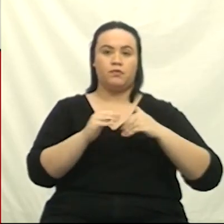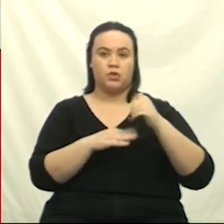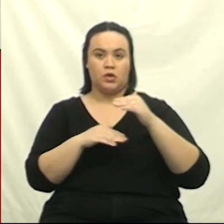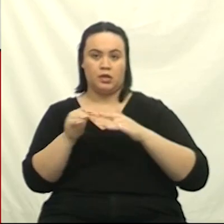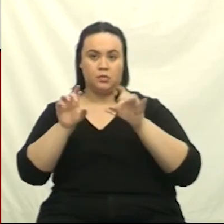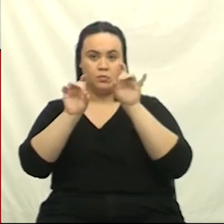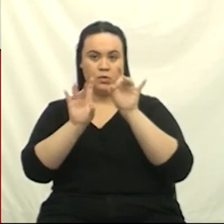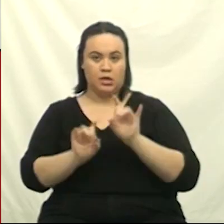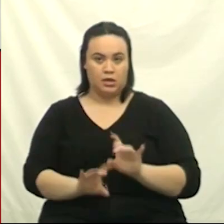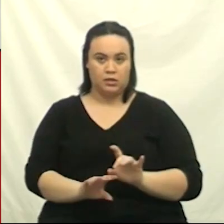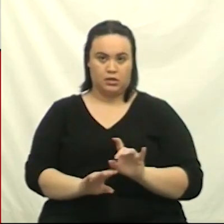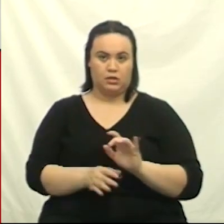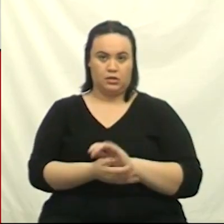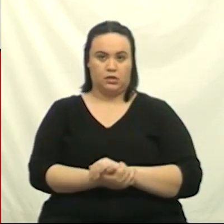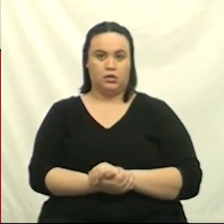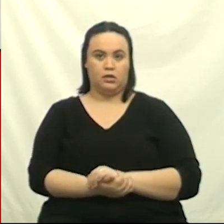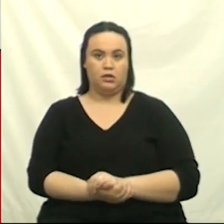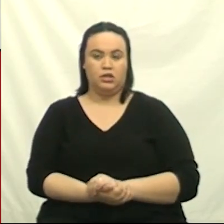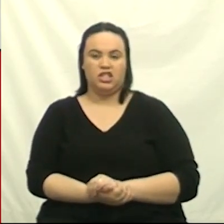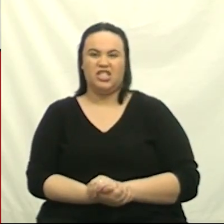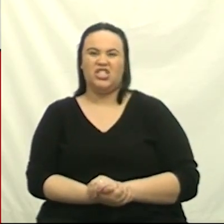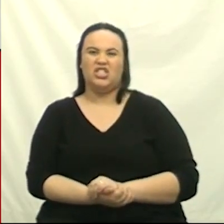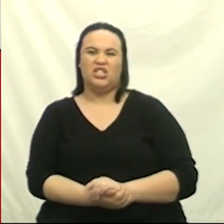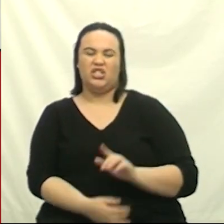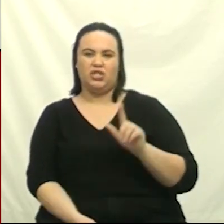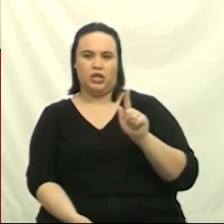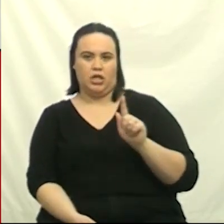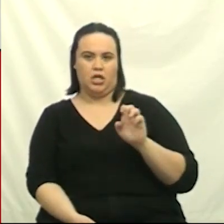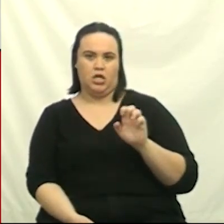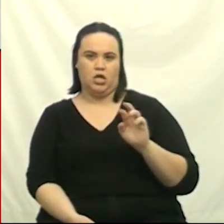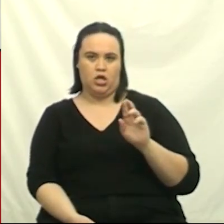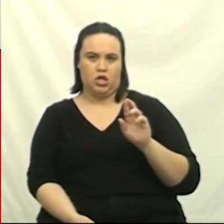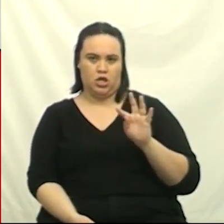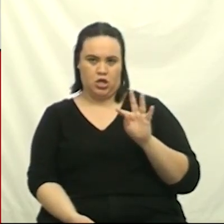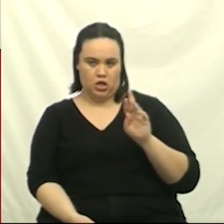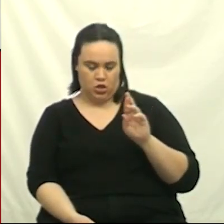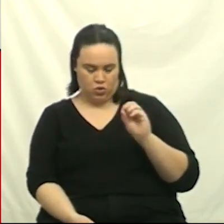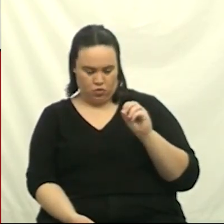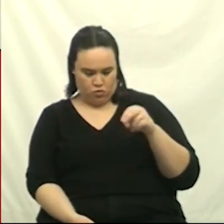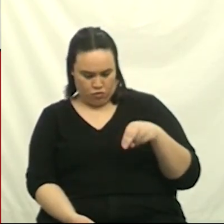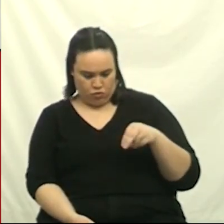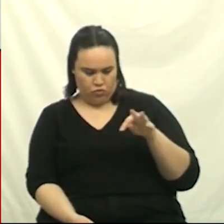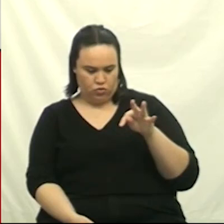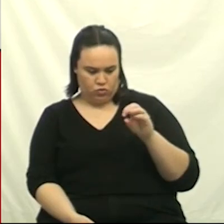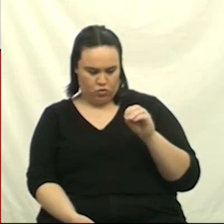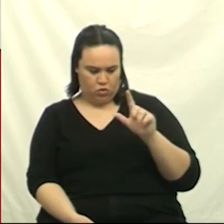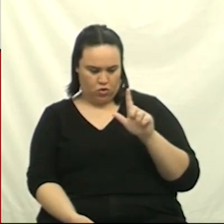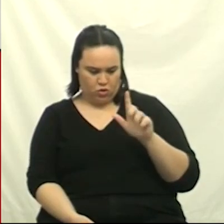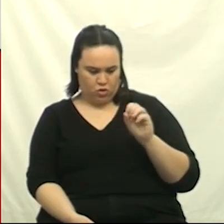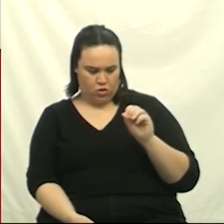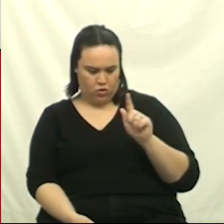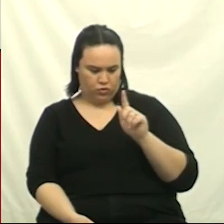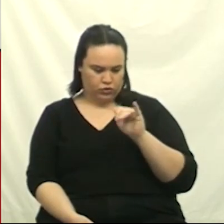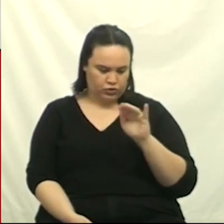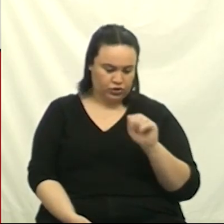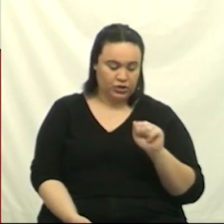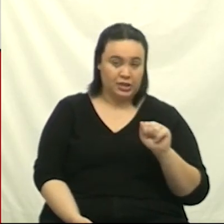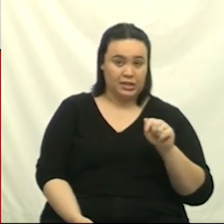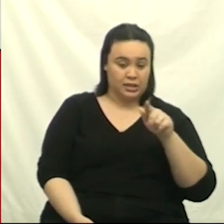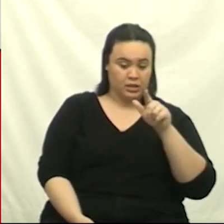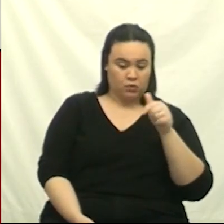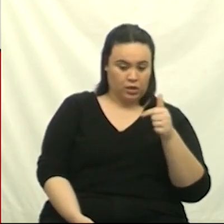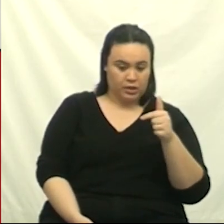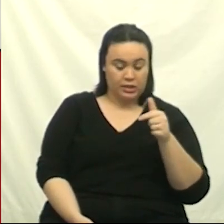especialista em gerontologia em seu quadro de profissionais caso não tenha a previsão da entidade